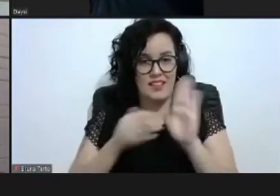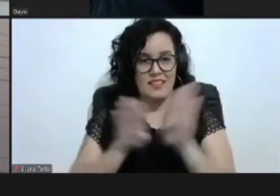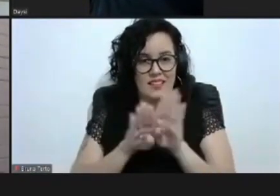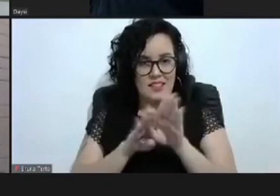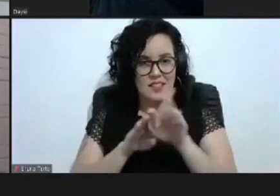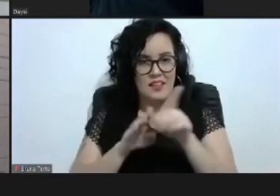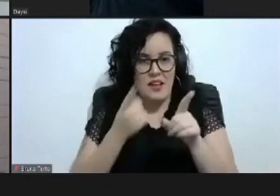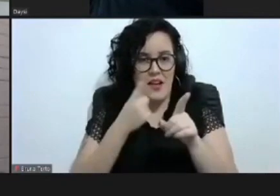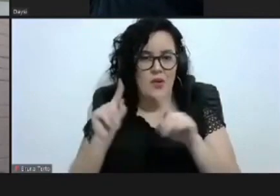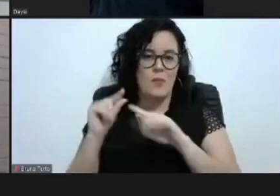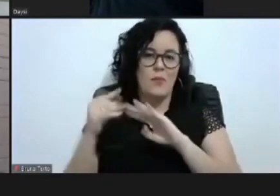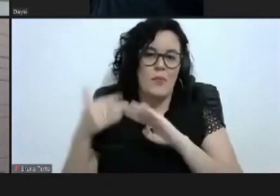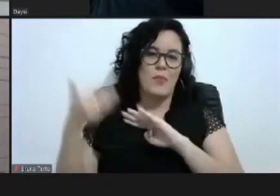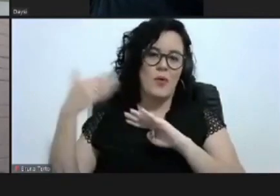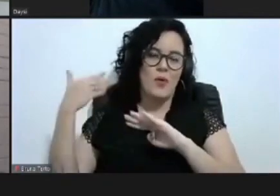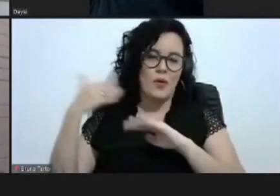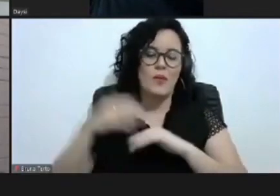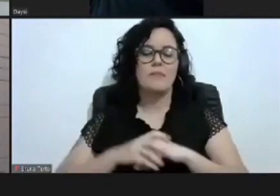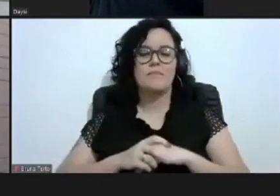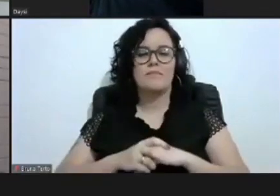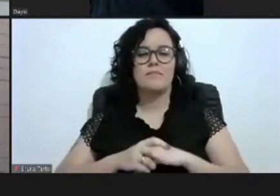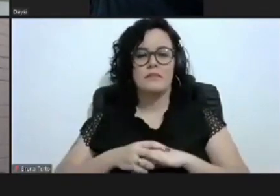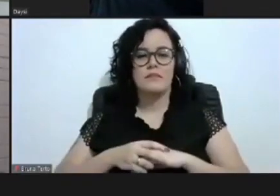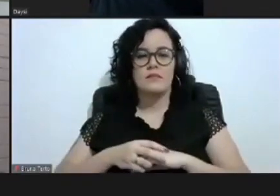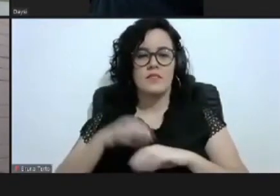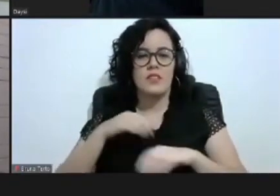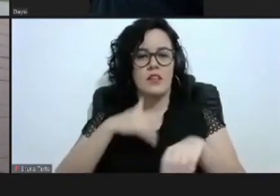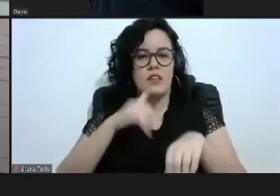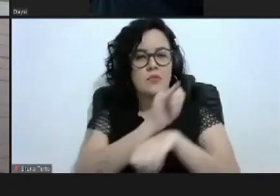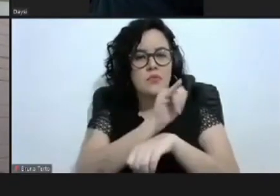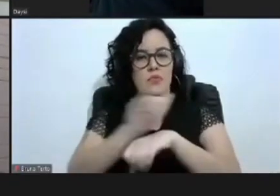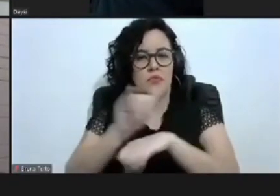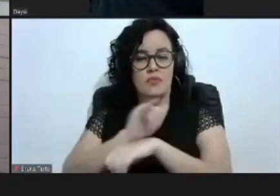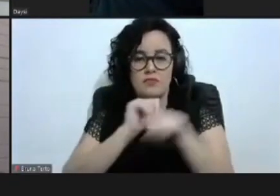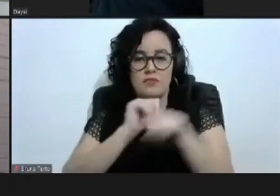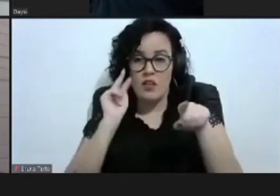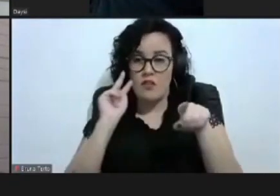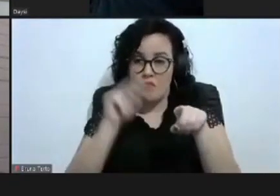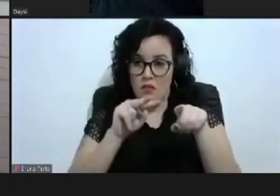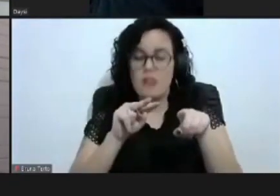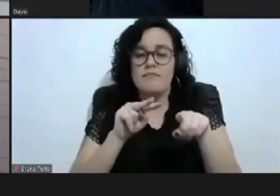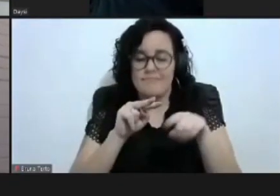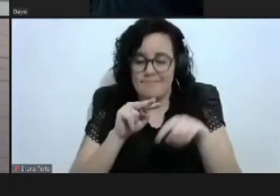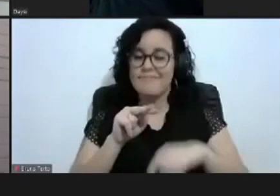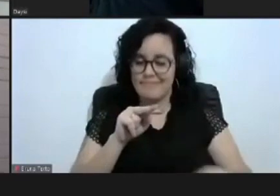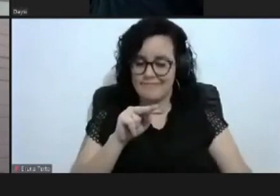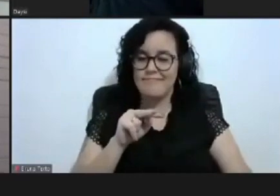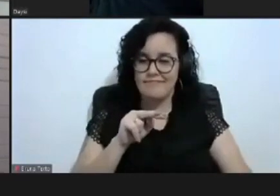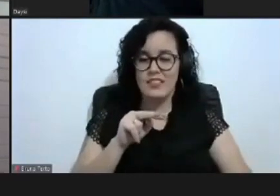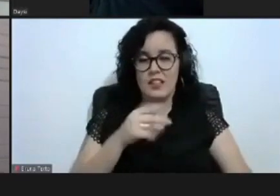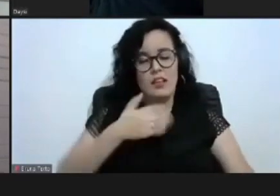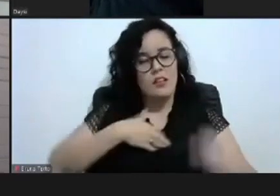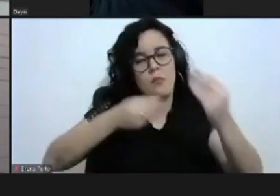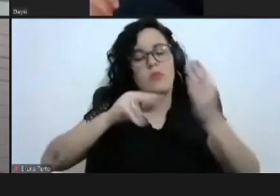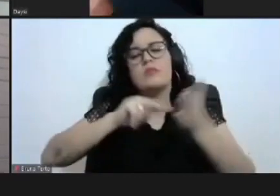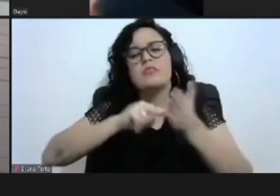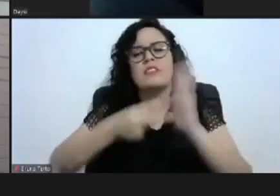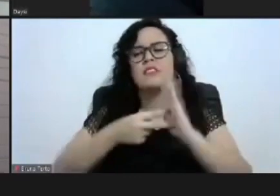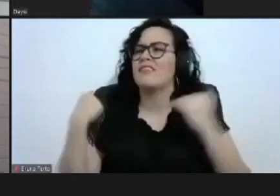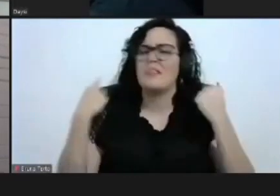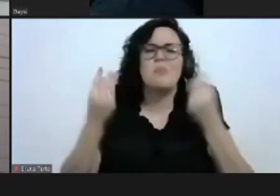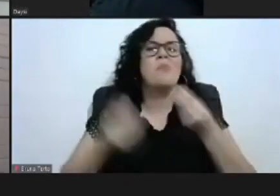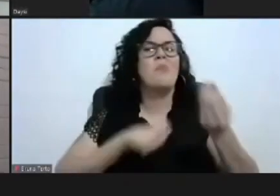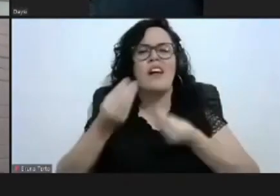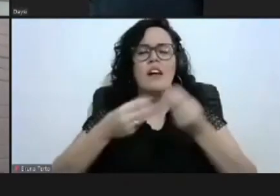últimas edições, né? Montei aqui um templo para que vocês soubessem, para agradecer a todas vocês, por eu poder